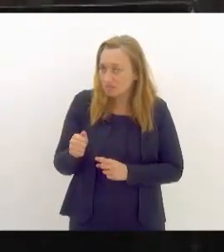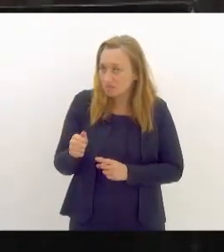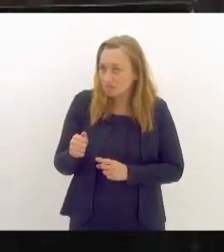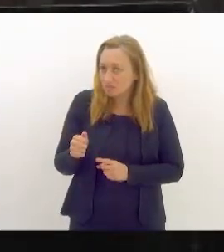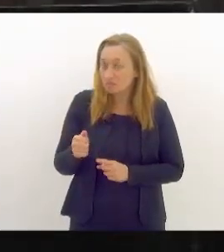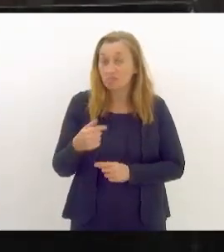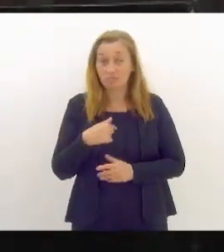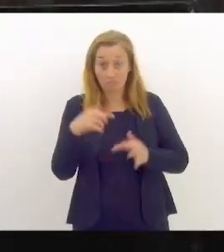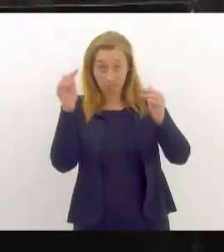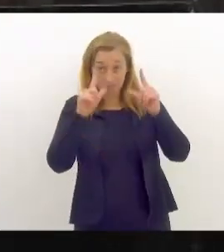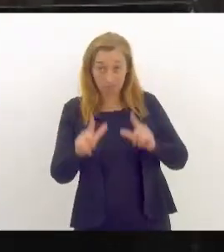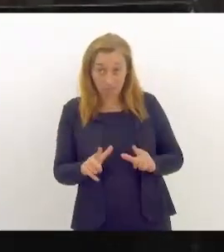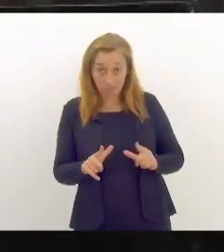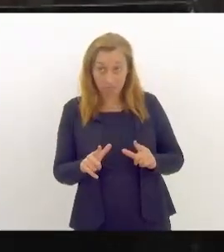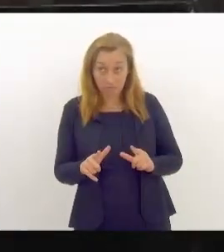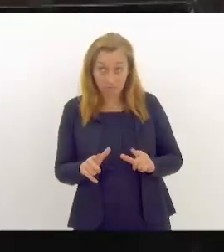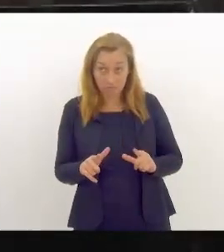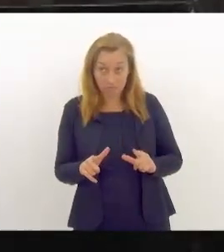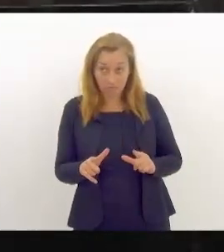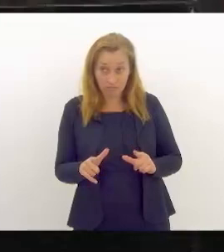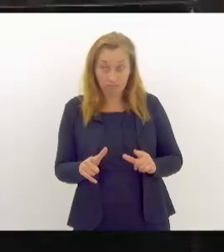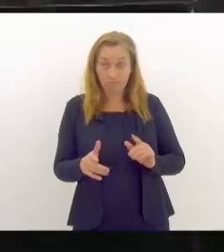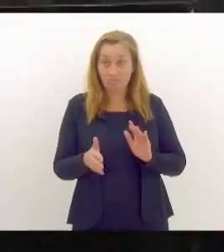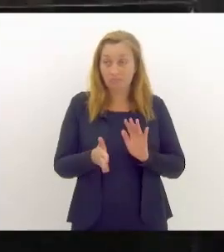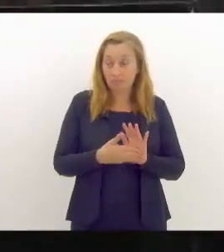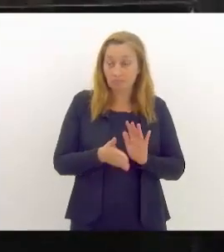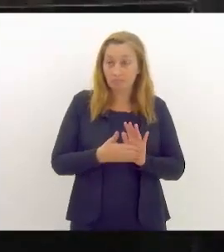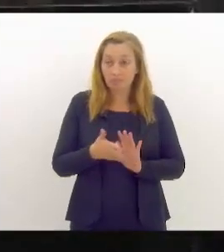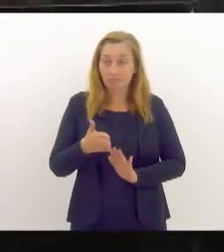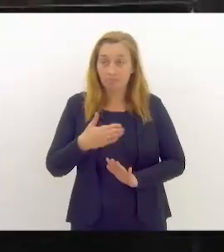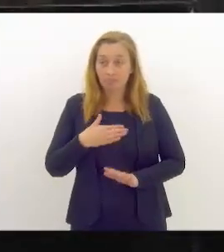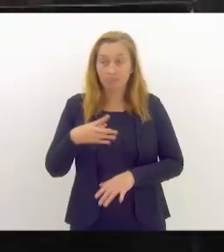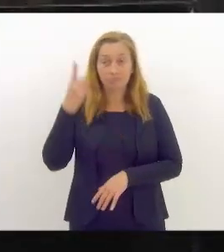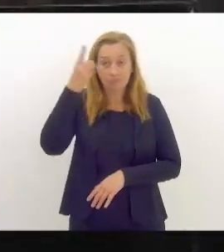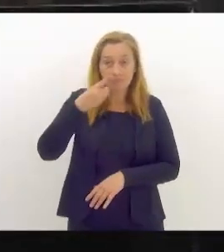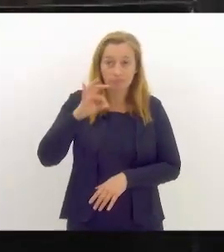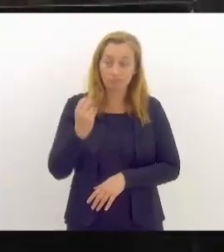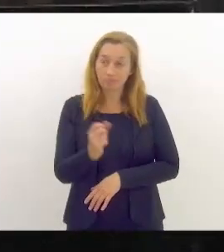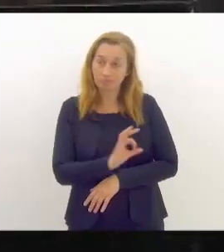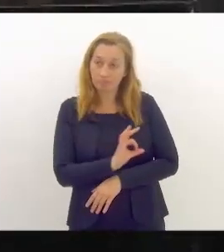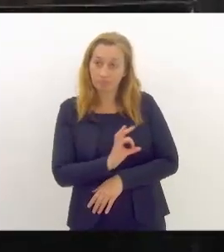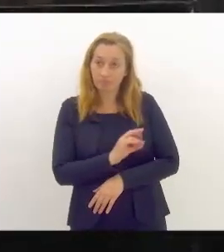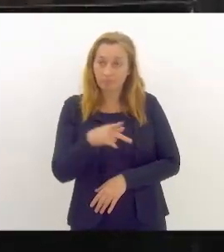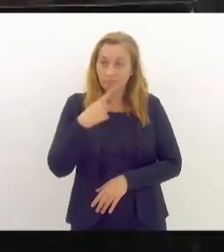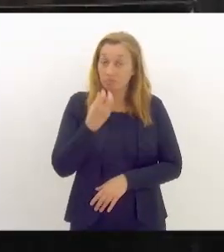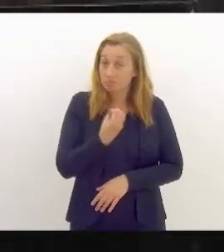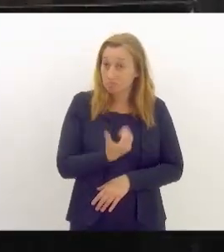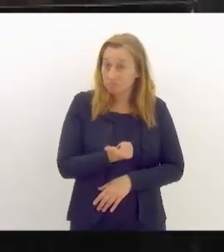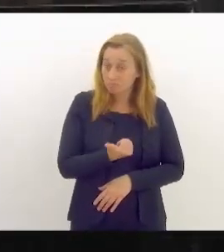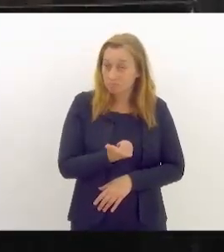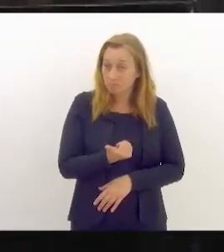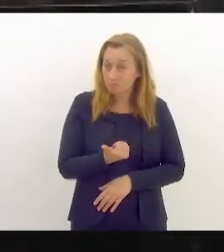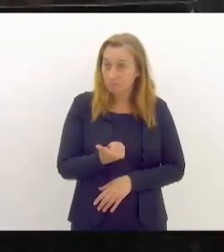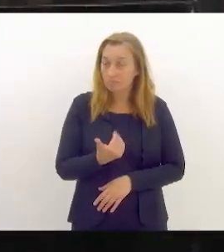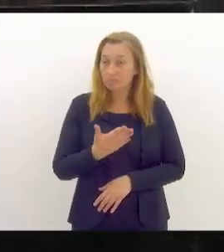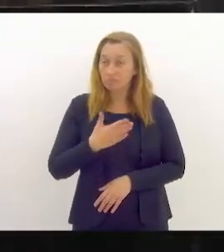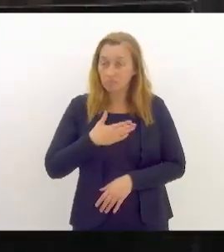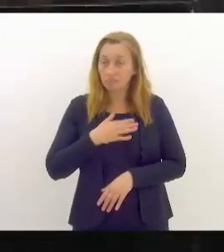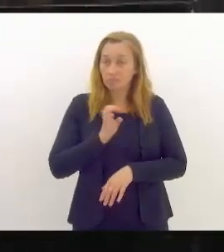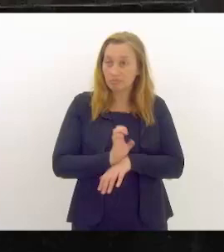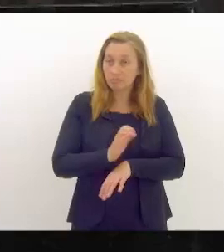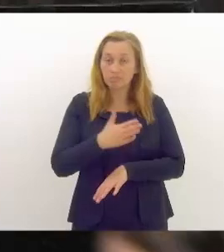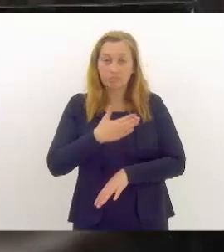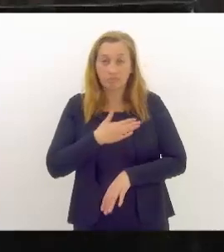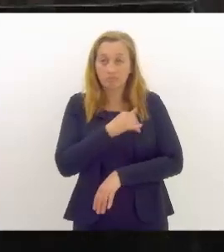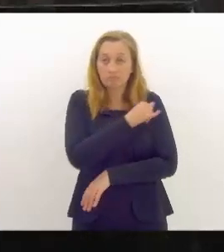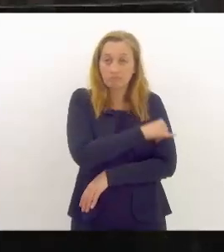eu sou feliz por levar o meu propósito como a deputada Marta Rocha colocou muito bem do meu estado do meu